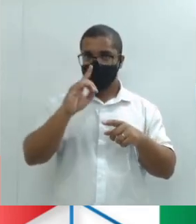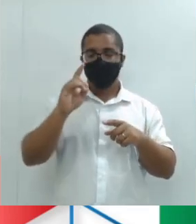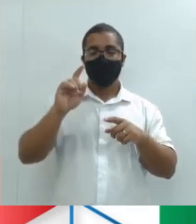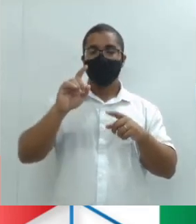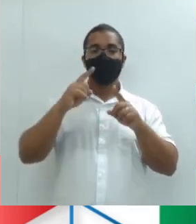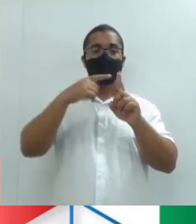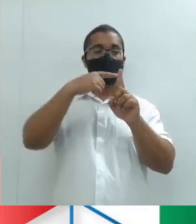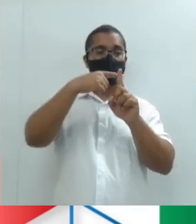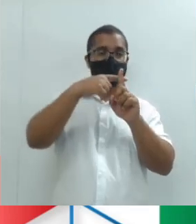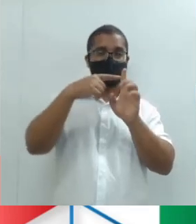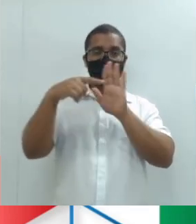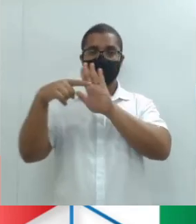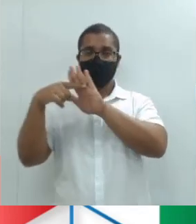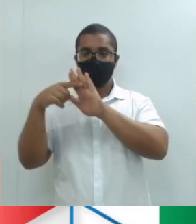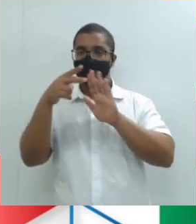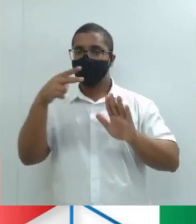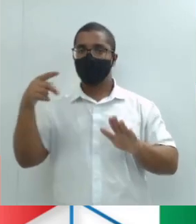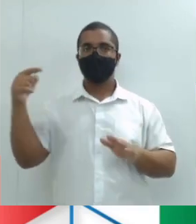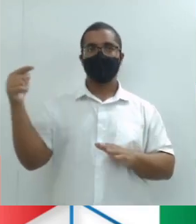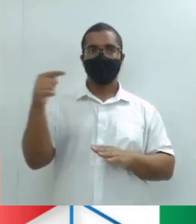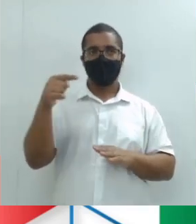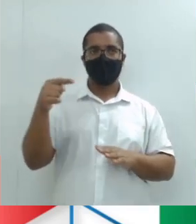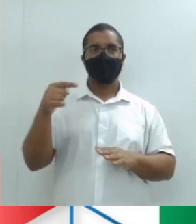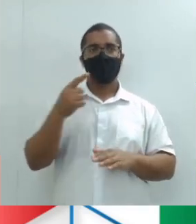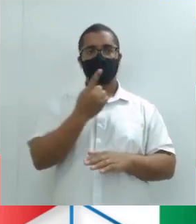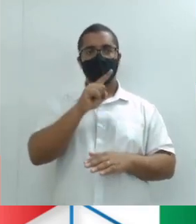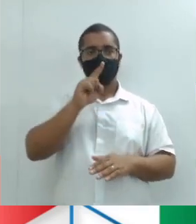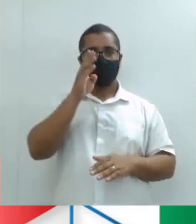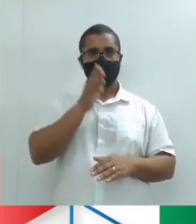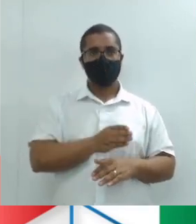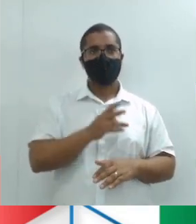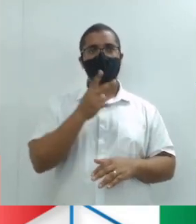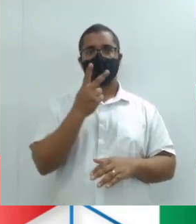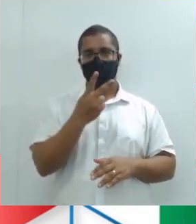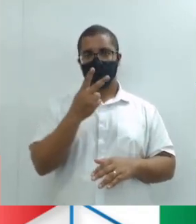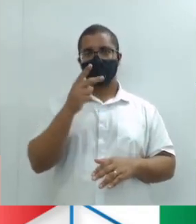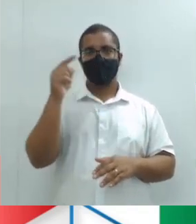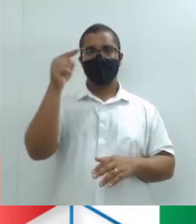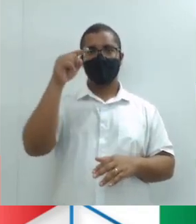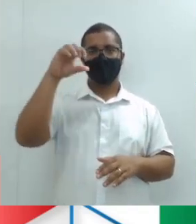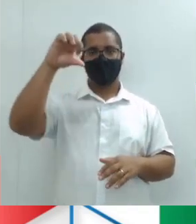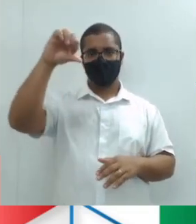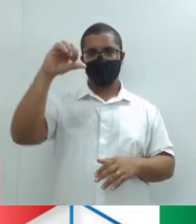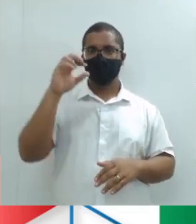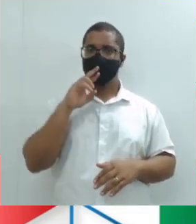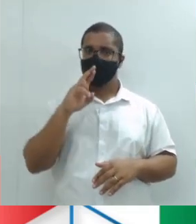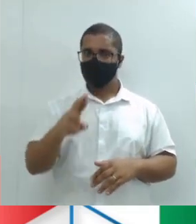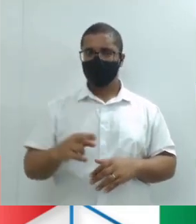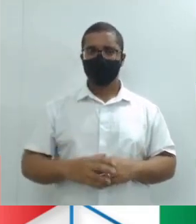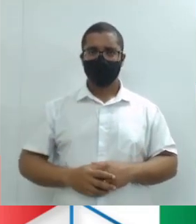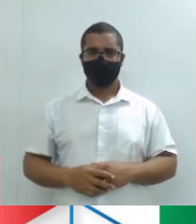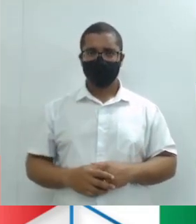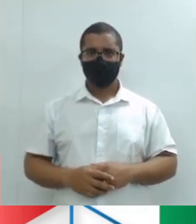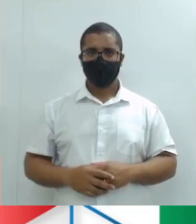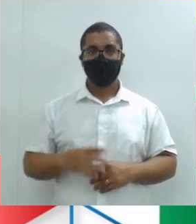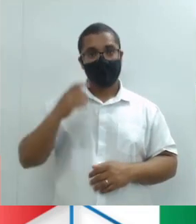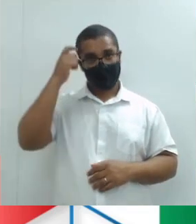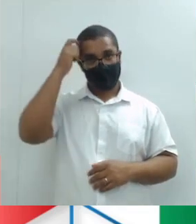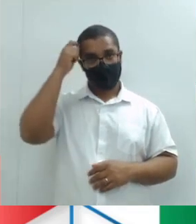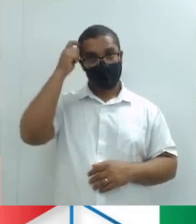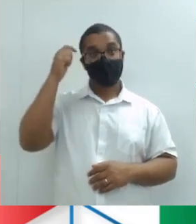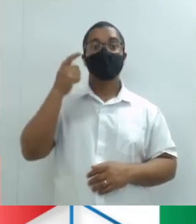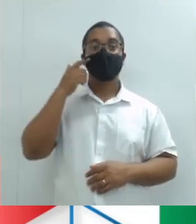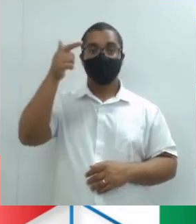com menos vai dar menos 3 vezes 3, menos 9. Essa é a resposta. Deu para entender? Tá tranquilo? Então vamos seguir